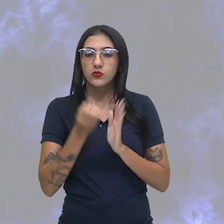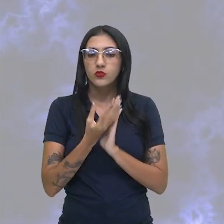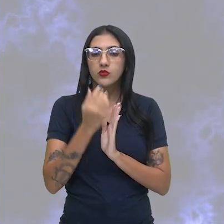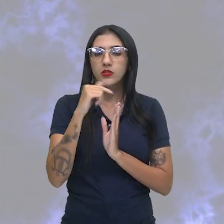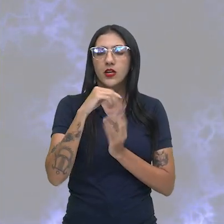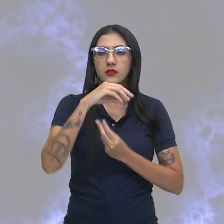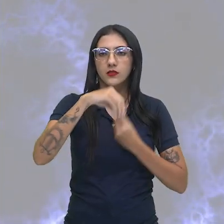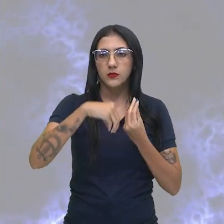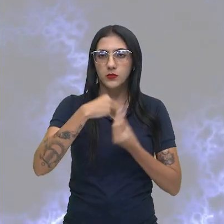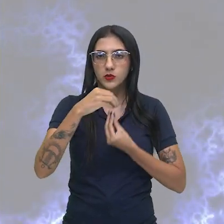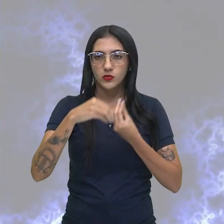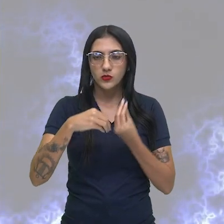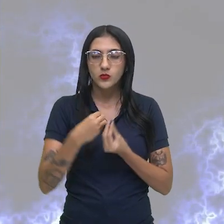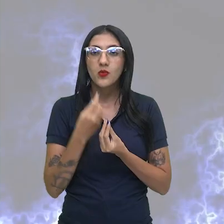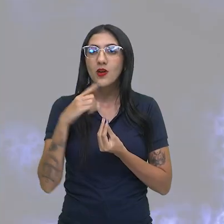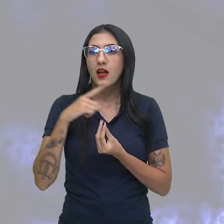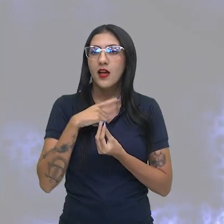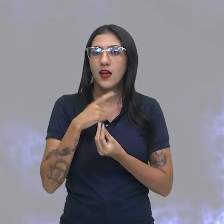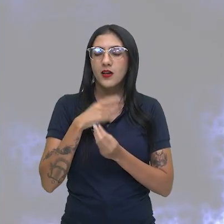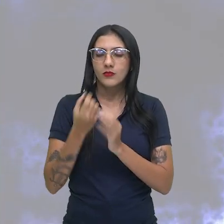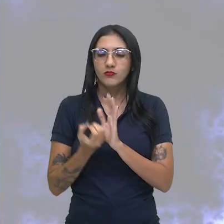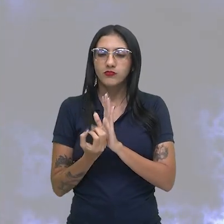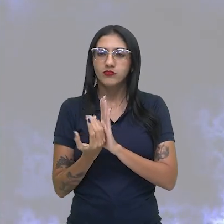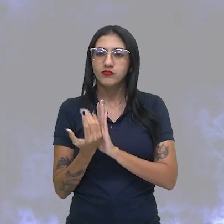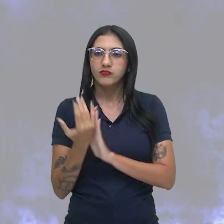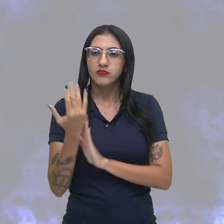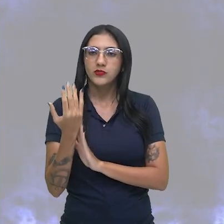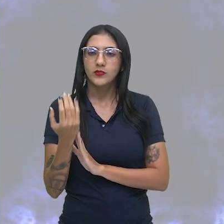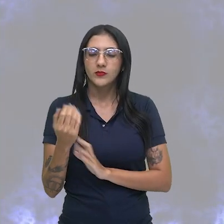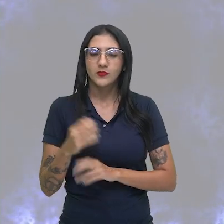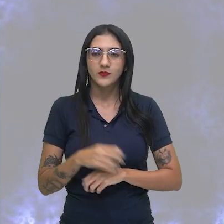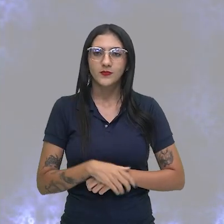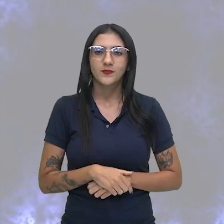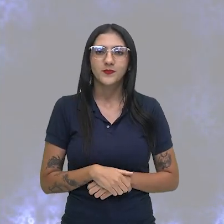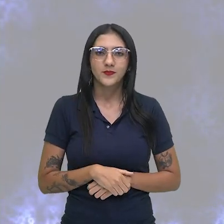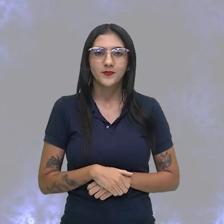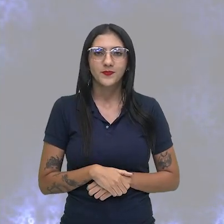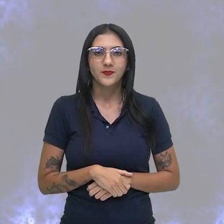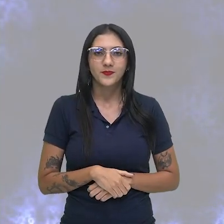reação química é emitida na forma de luz.